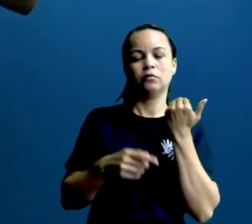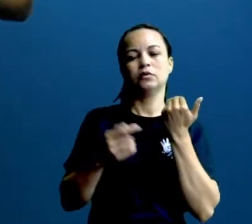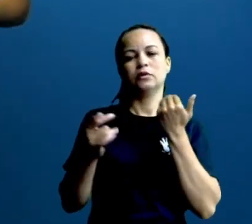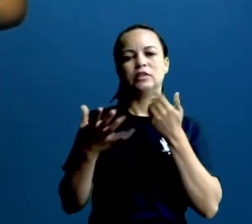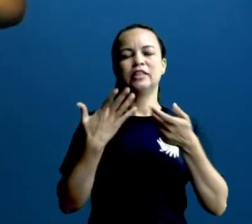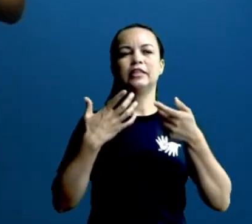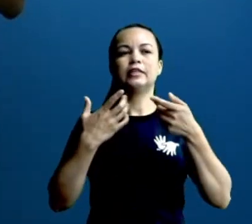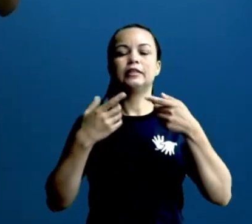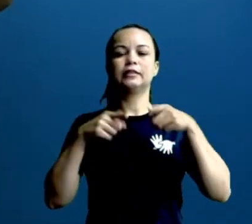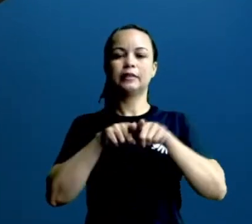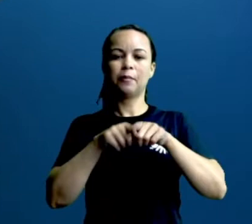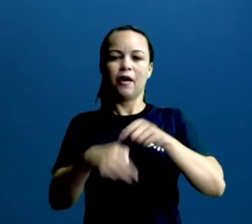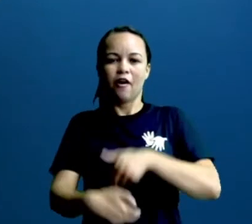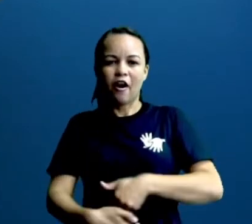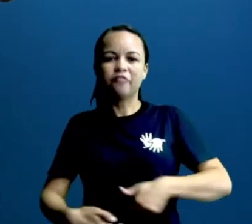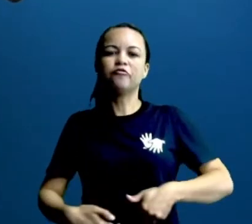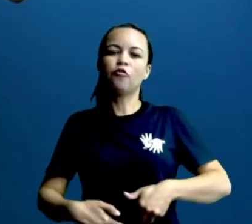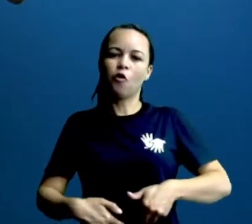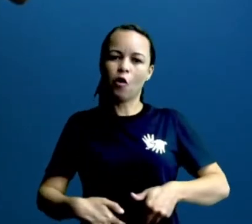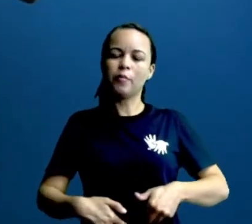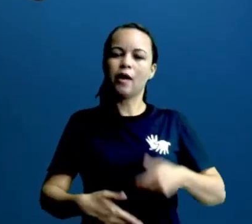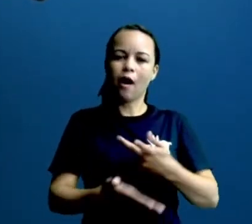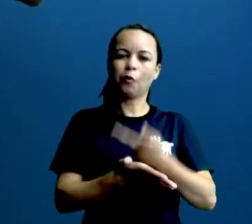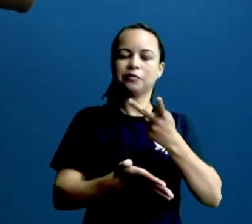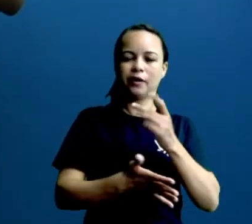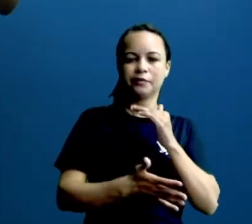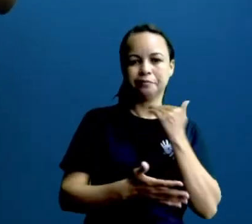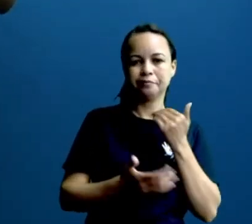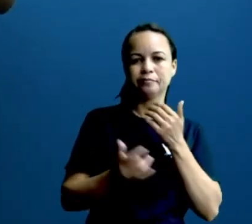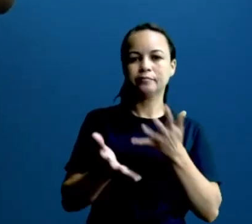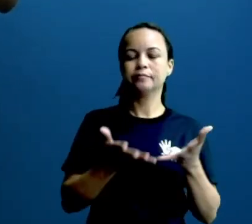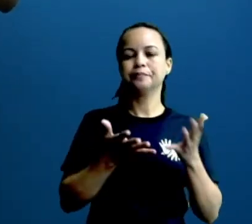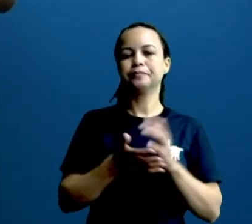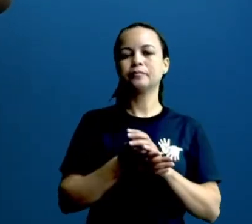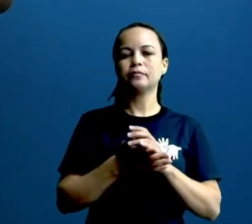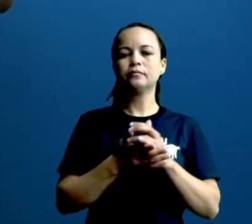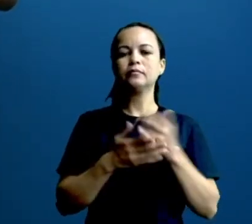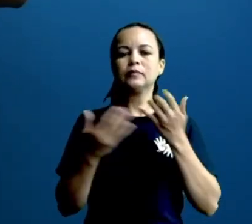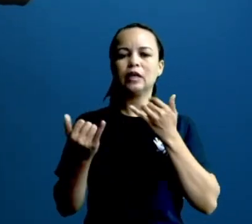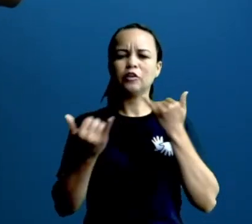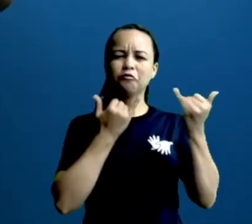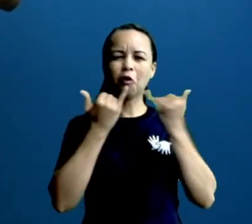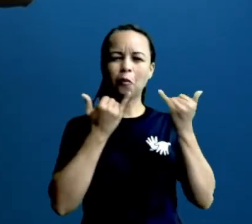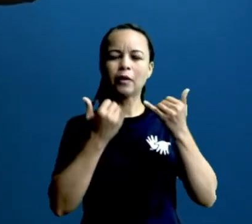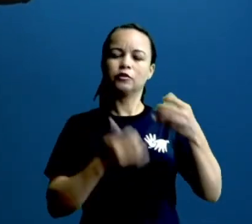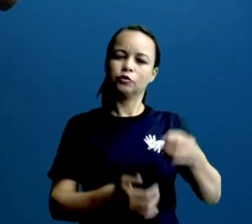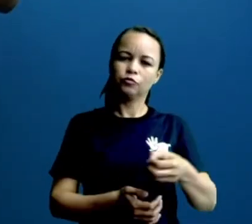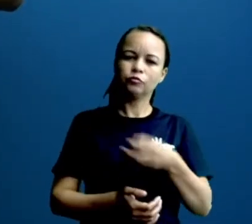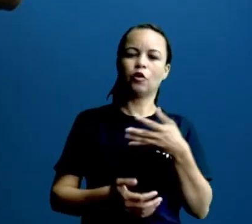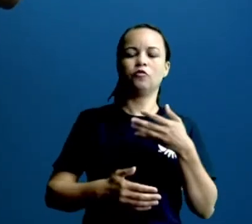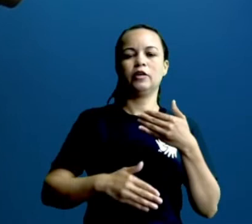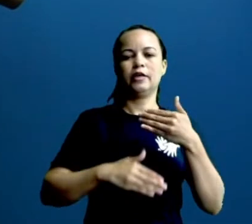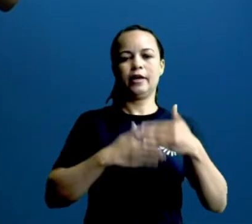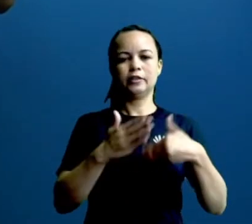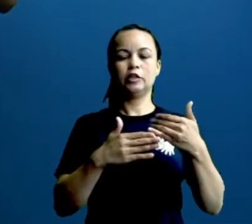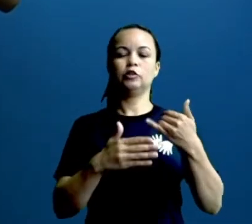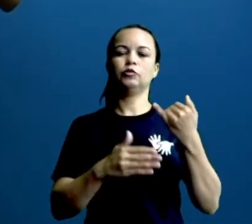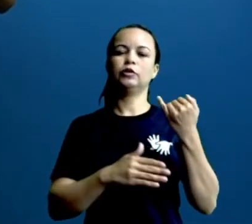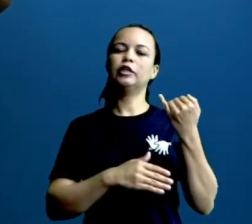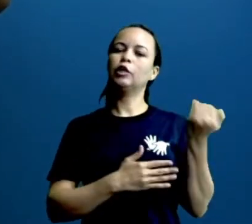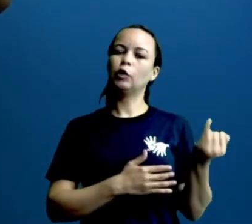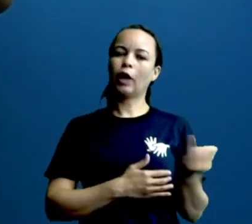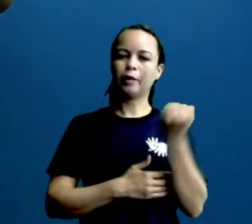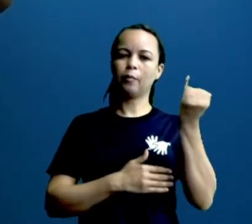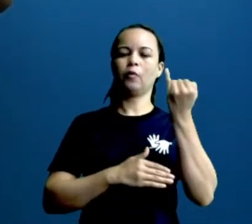fome também causa. Então, vocês notaram essa inserção de informações novas e é isso que enriquece o teu